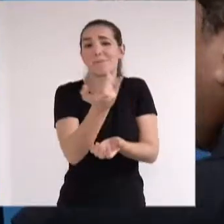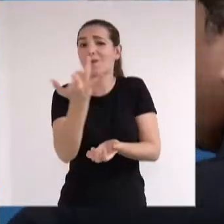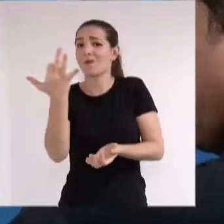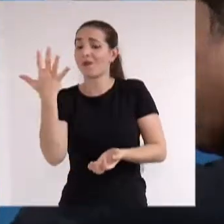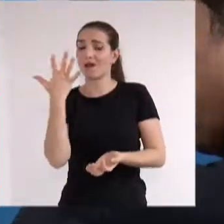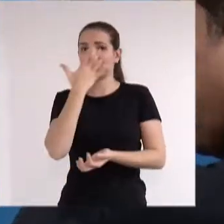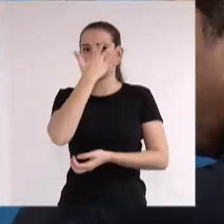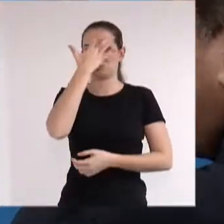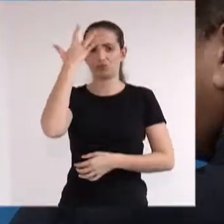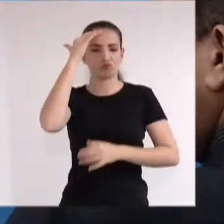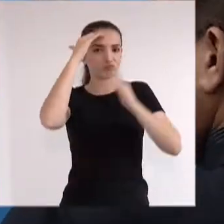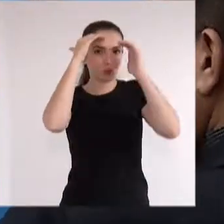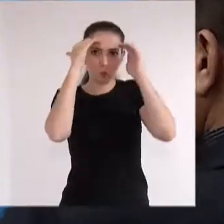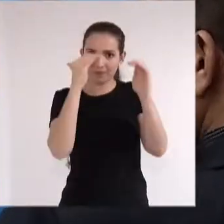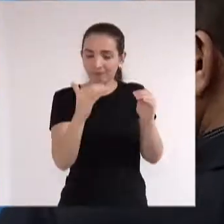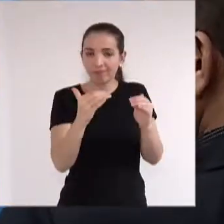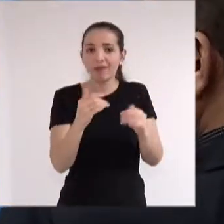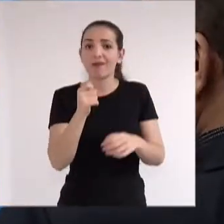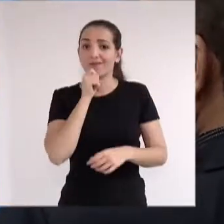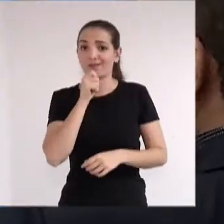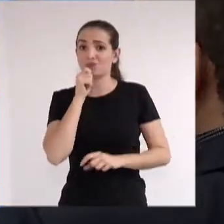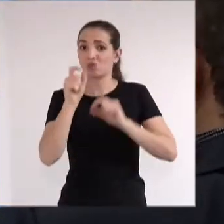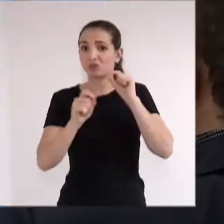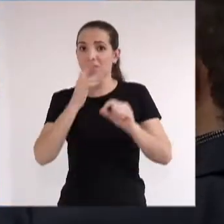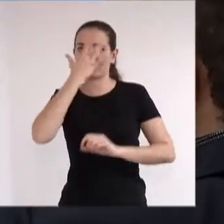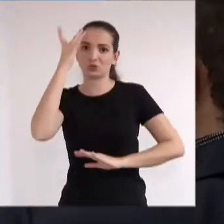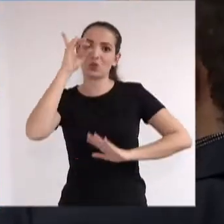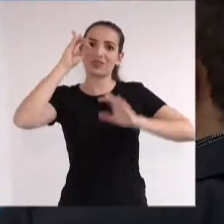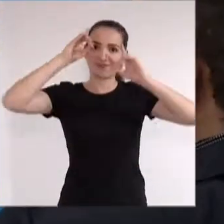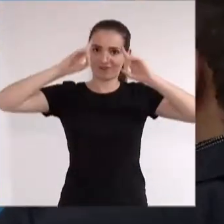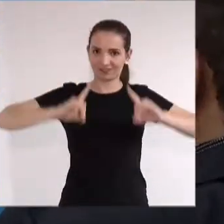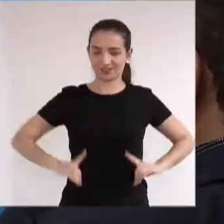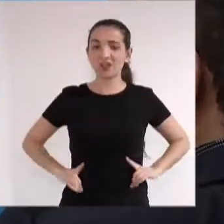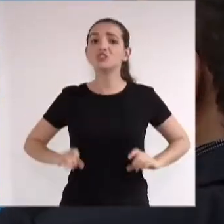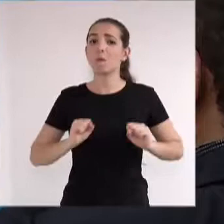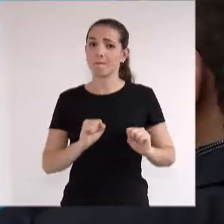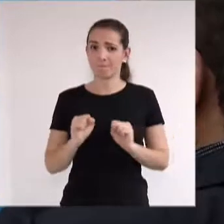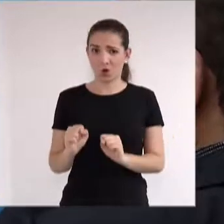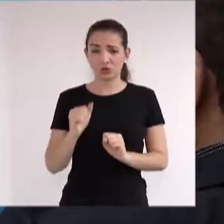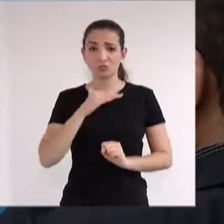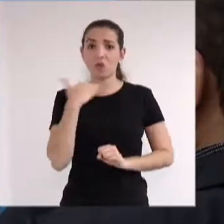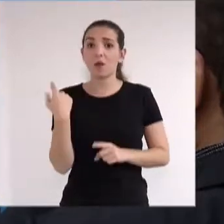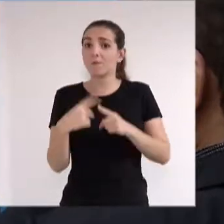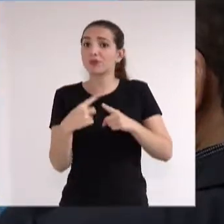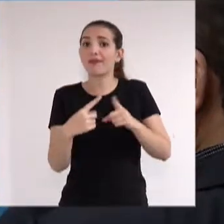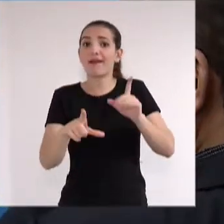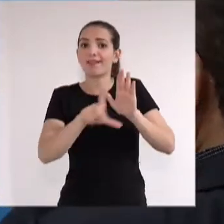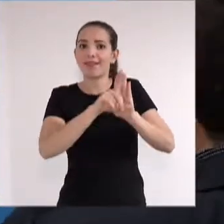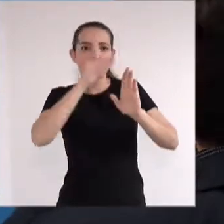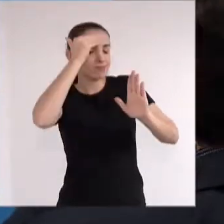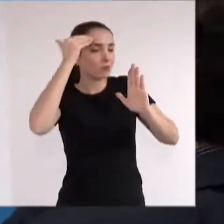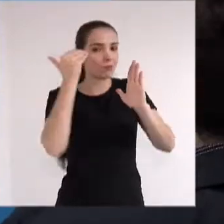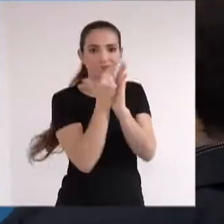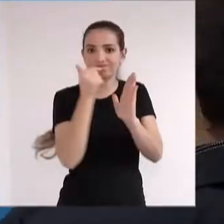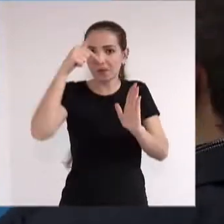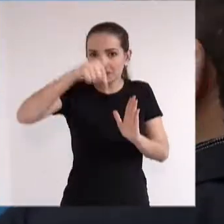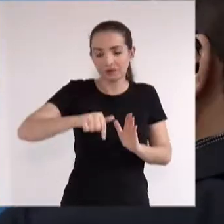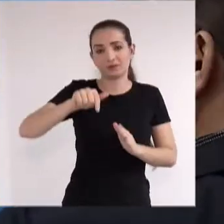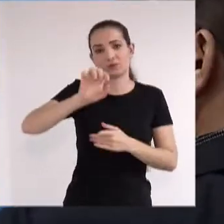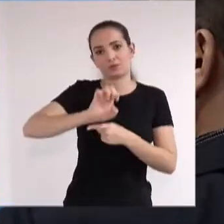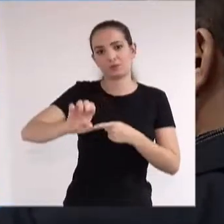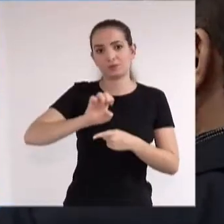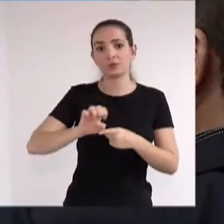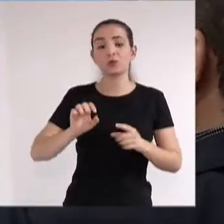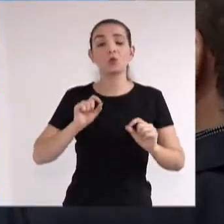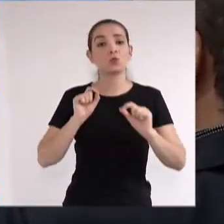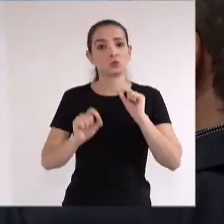pessoas, enquanto o deficiente pode morrer porque uma norma não está sendo cumprida no Estado.